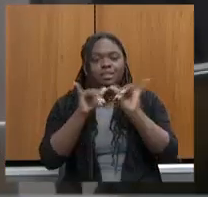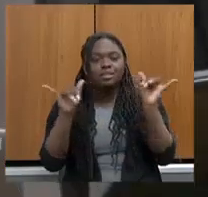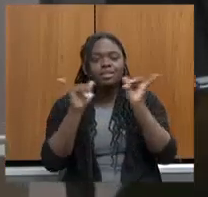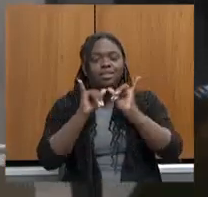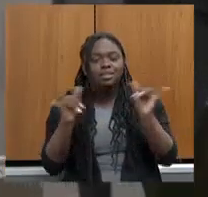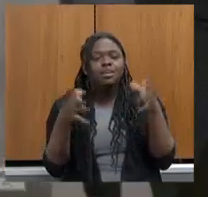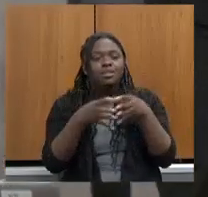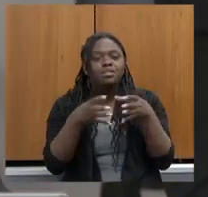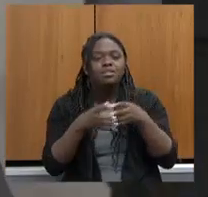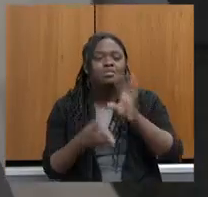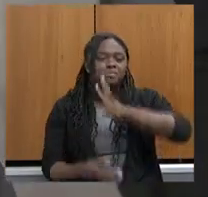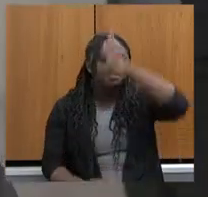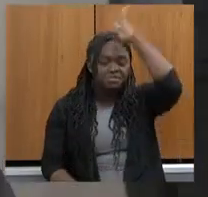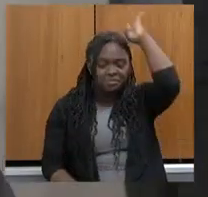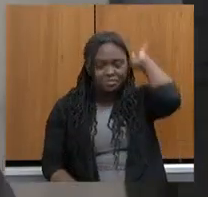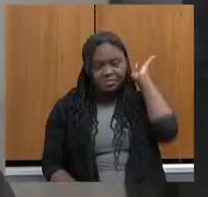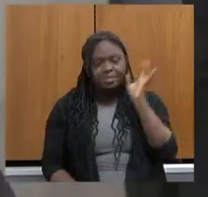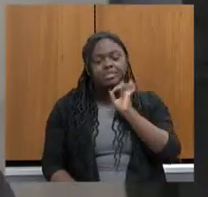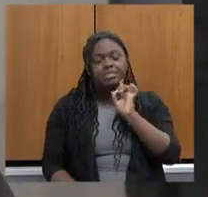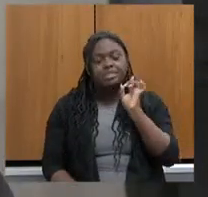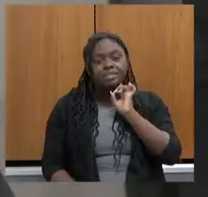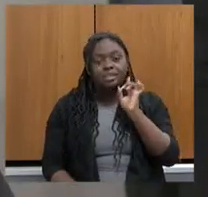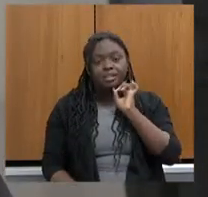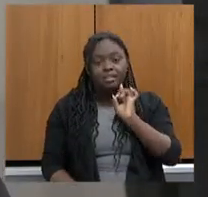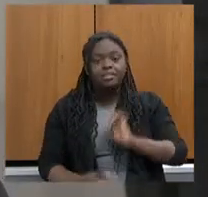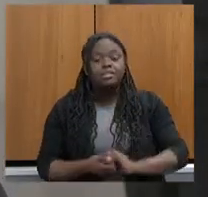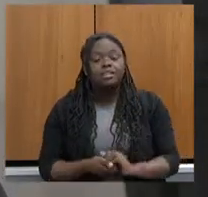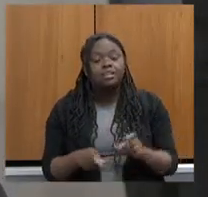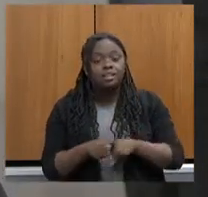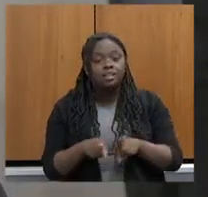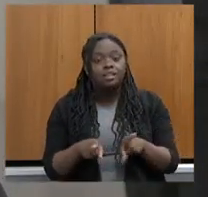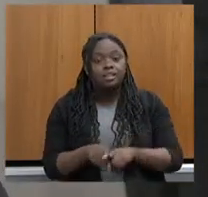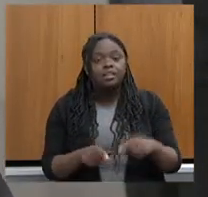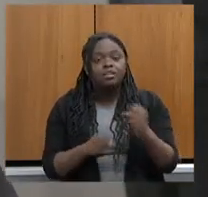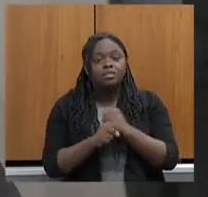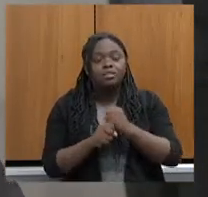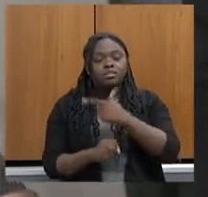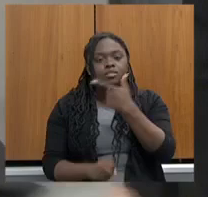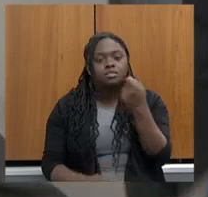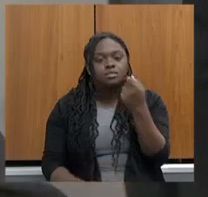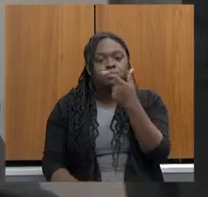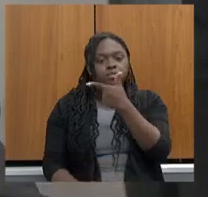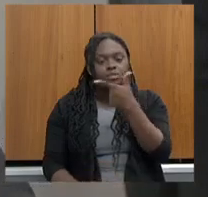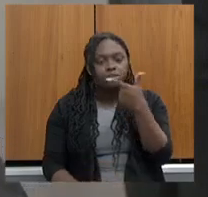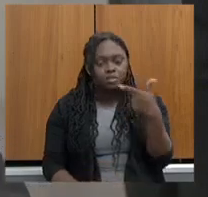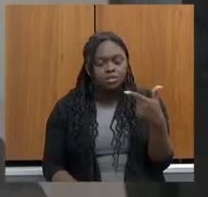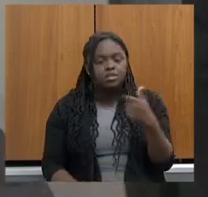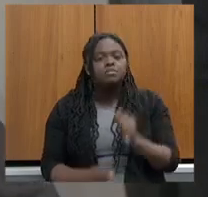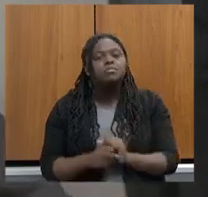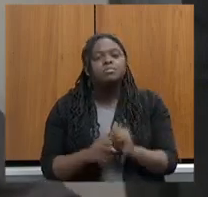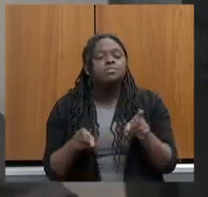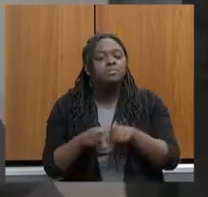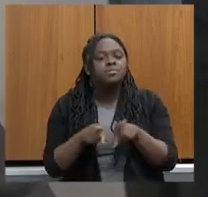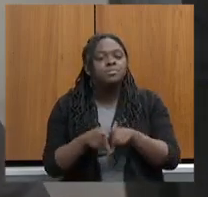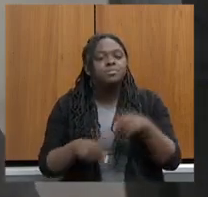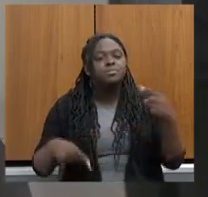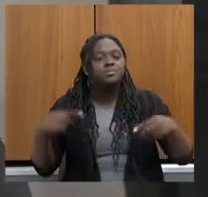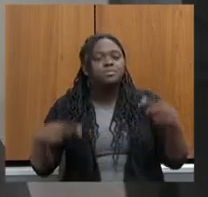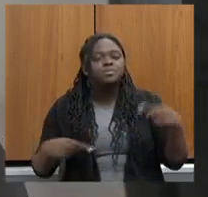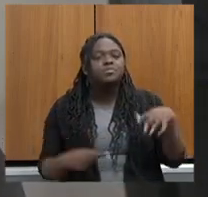de Bombeiros Militar de Minas Gerais no alto da Assembleia fiscaliza no exercício de 2002 ia discutir votar proposições da comissão